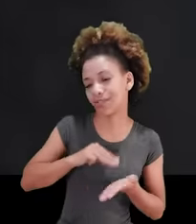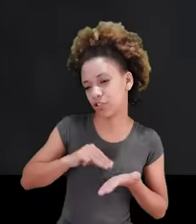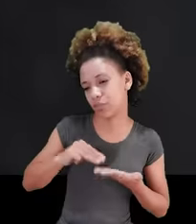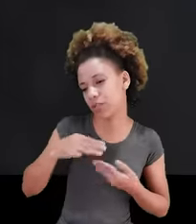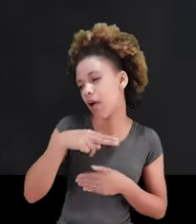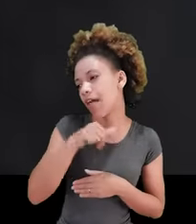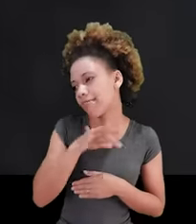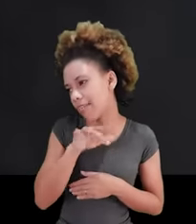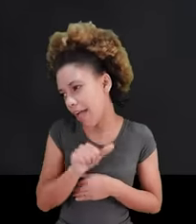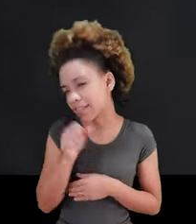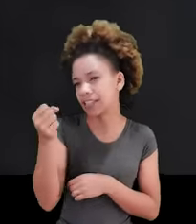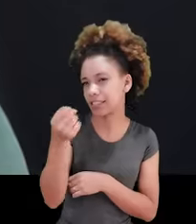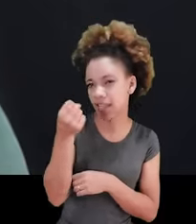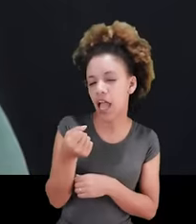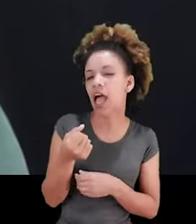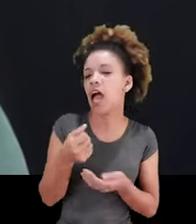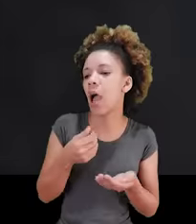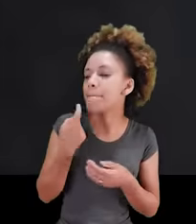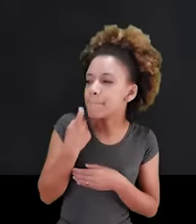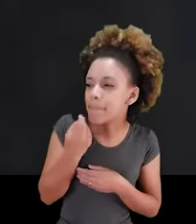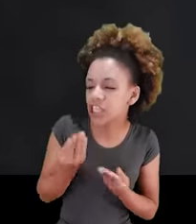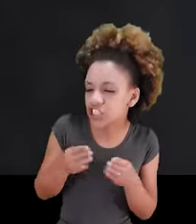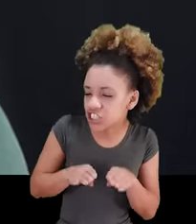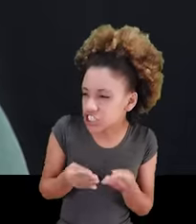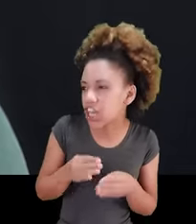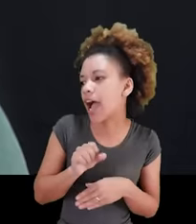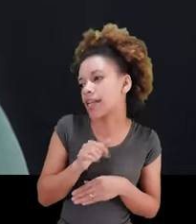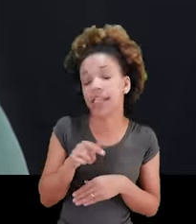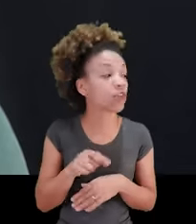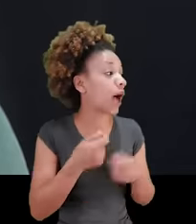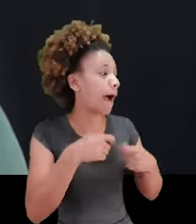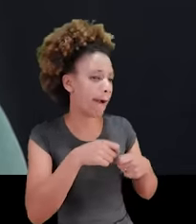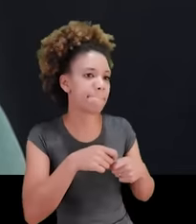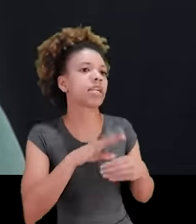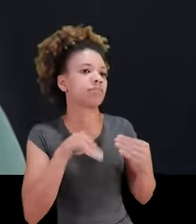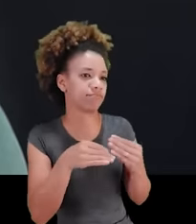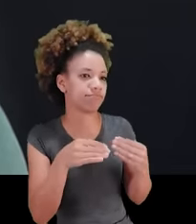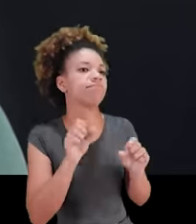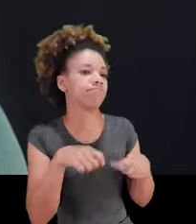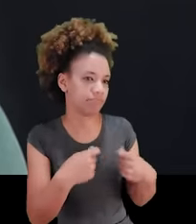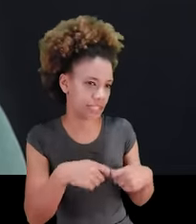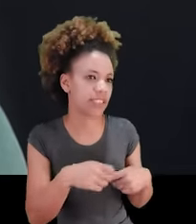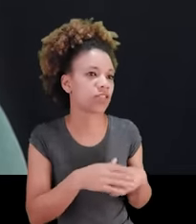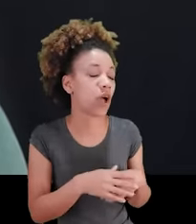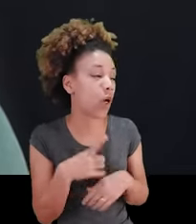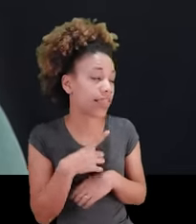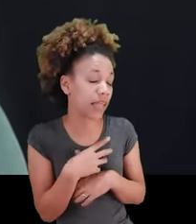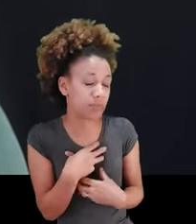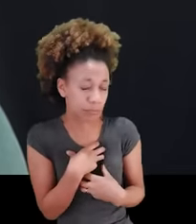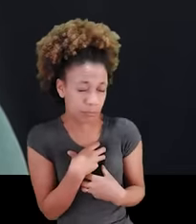nata, gosta de sardinha assada, gosta de... Sardinha assada, sardinha, né? Sardinha assada é uma coisa bem portuguesa. Aliás, eu preciso falar de uma coisa, que eu tenho um